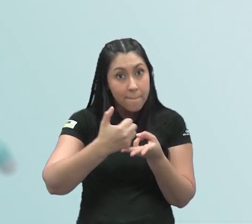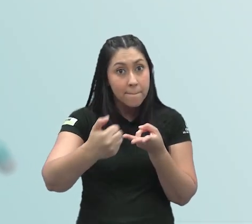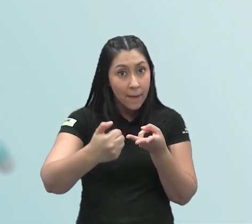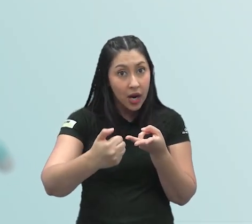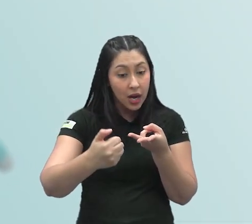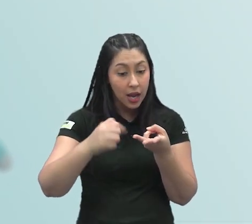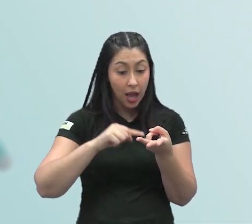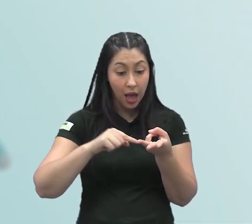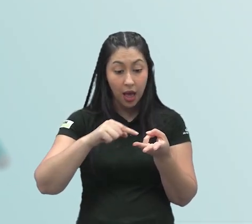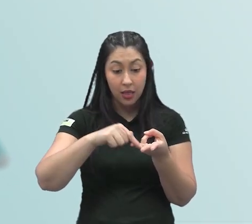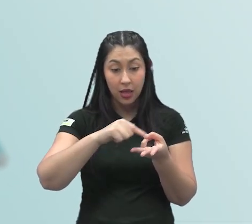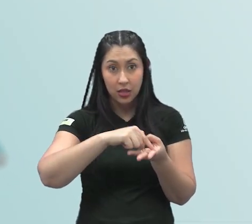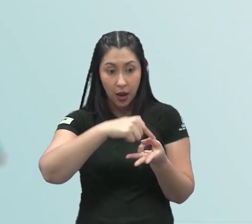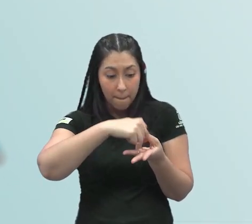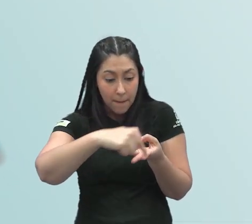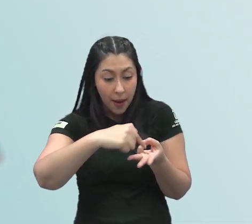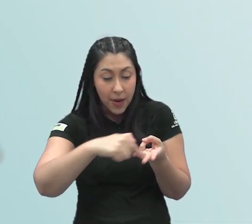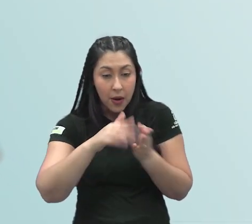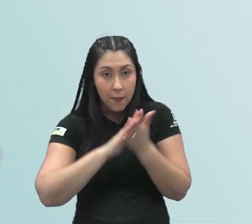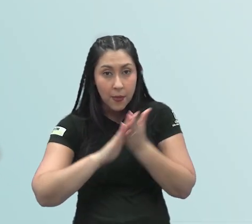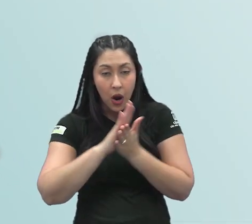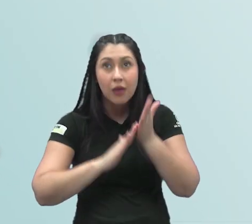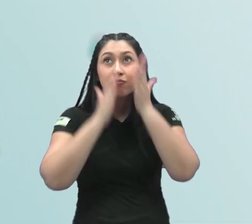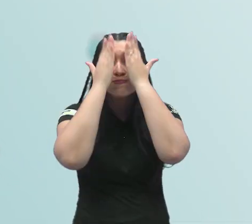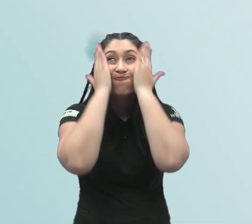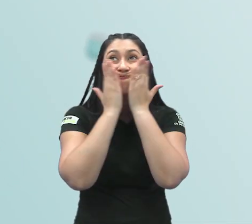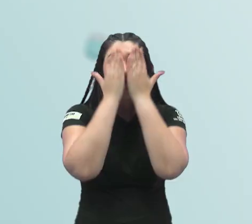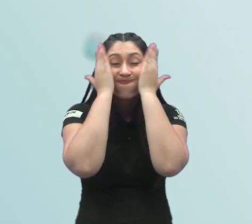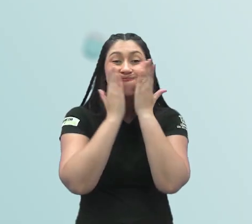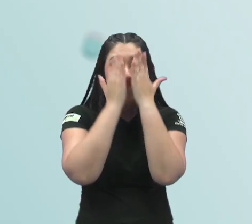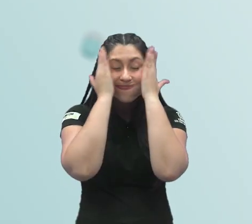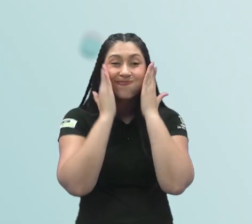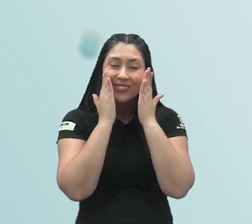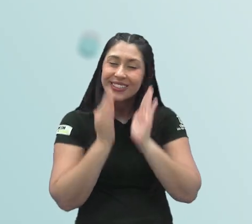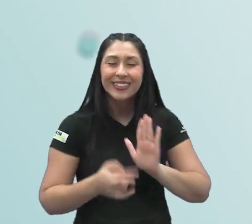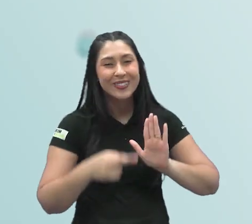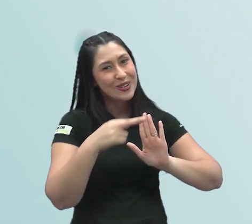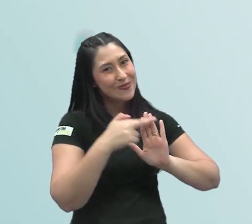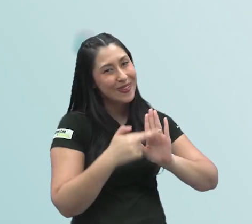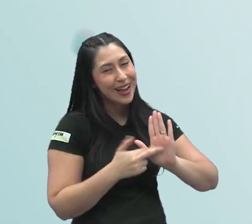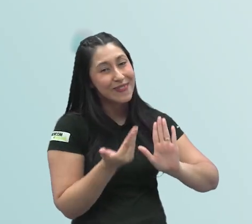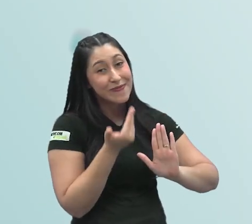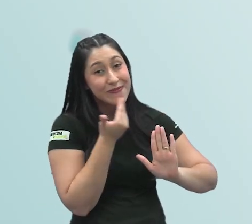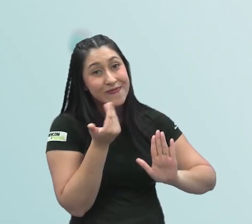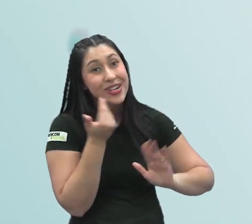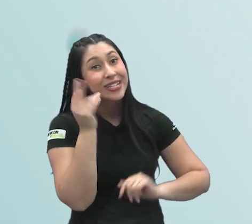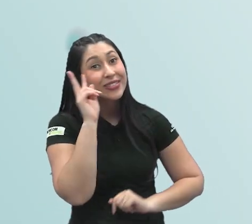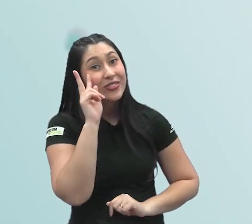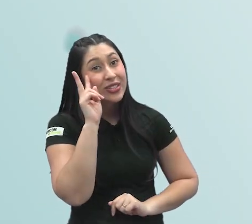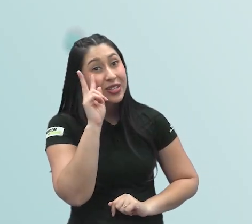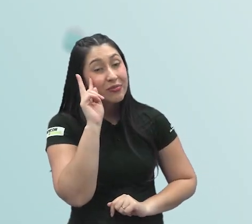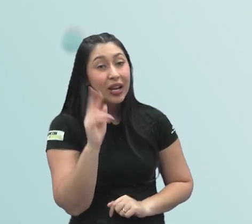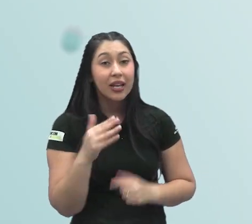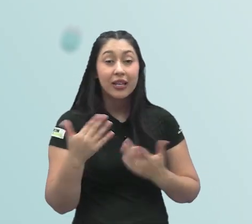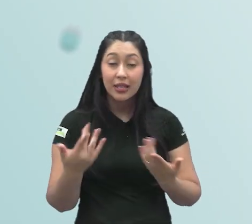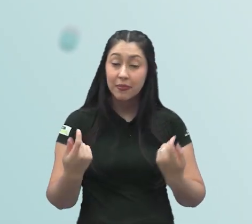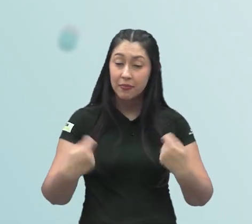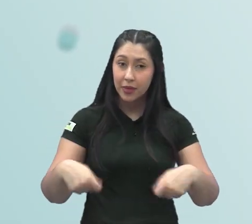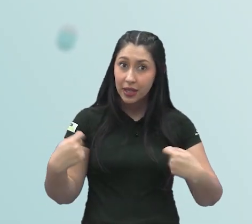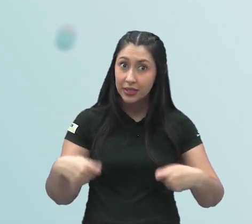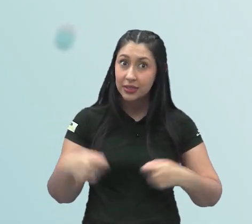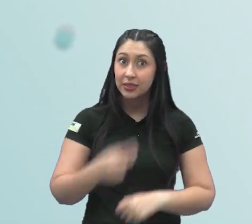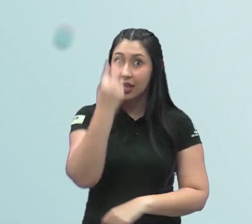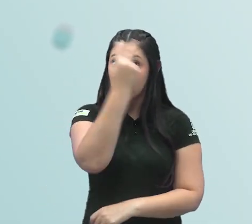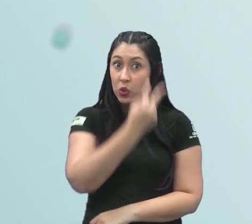e no anelar. E aí essa é a quantidade para o rosto, né? Então é uma regrinha aí fácil de